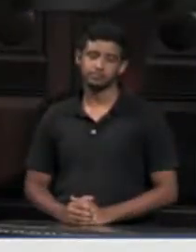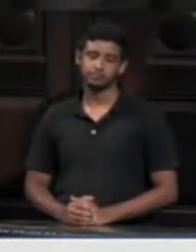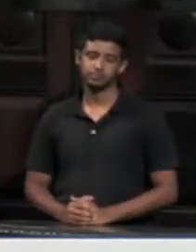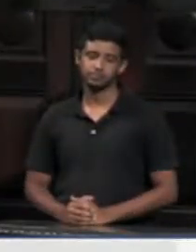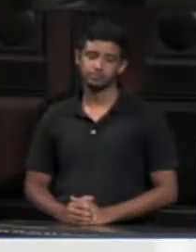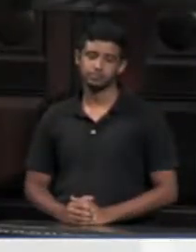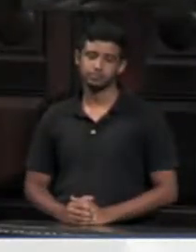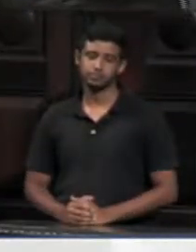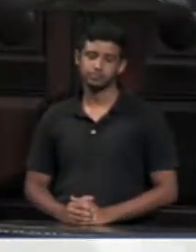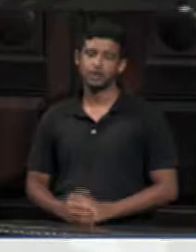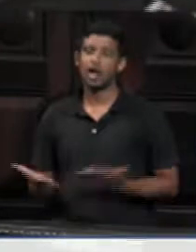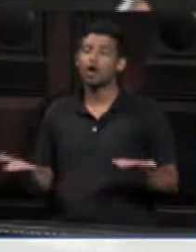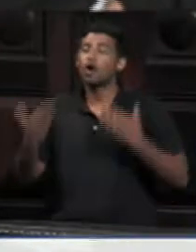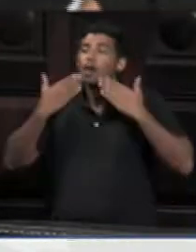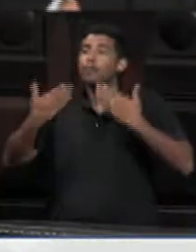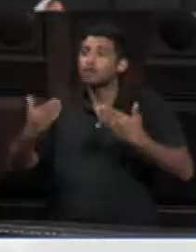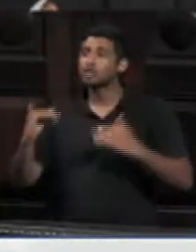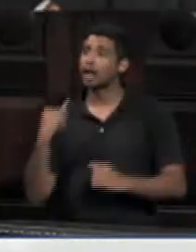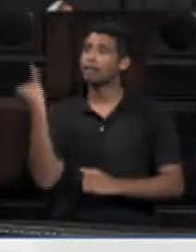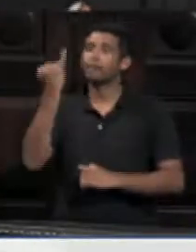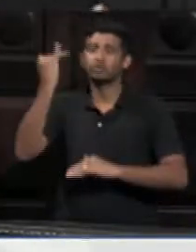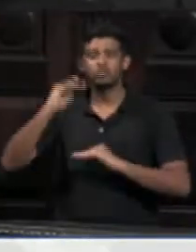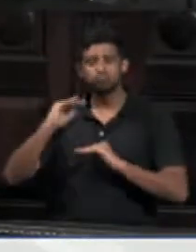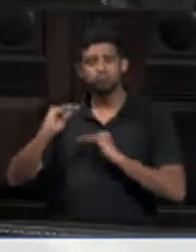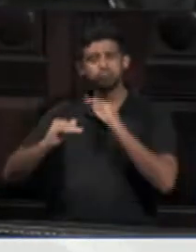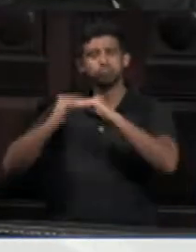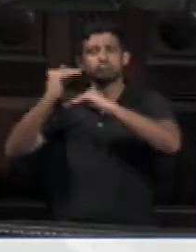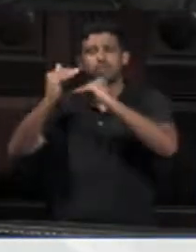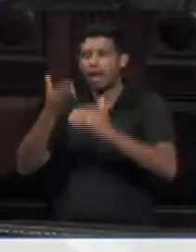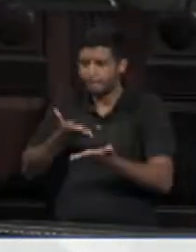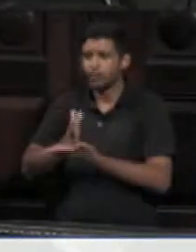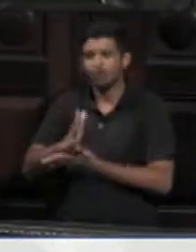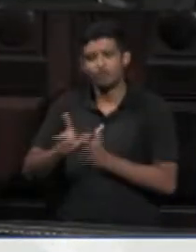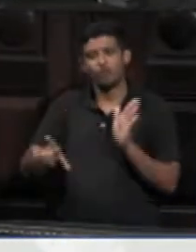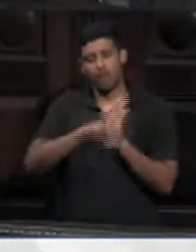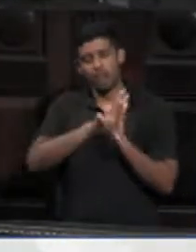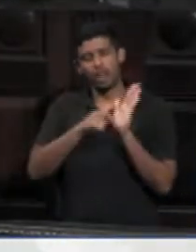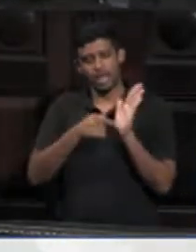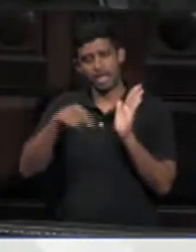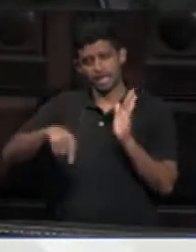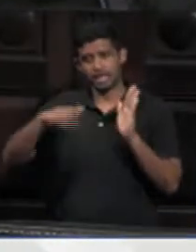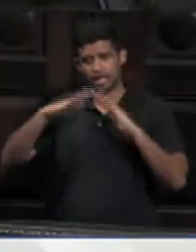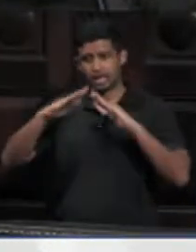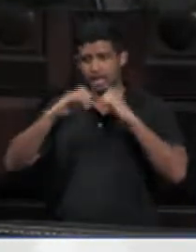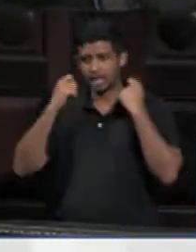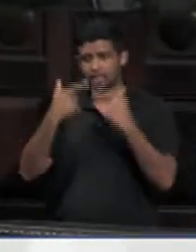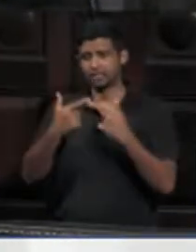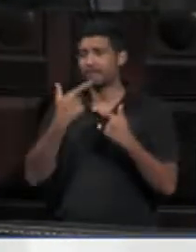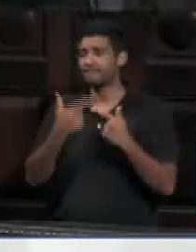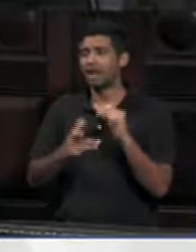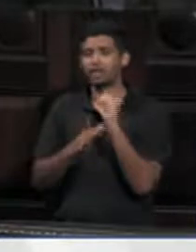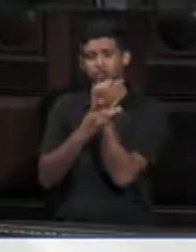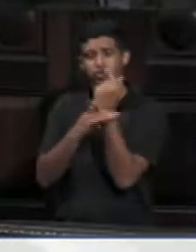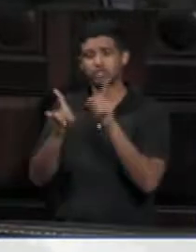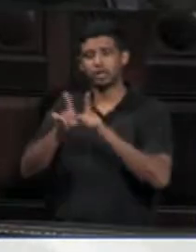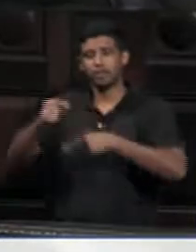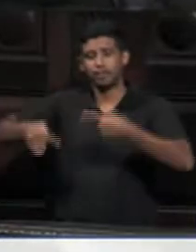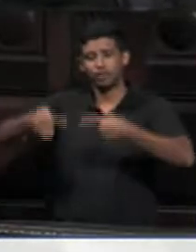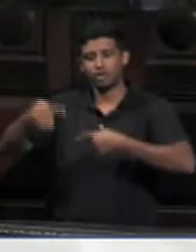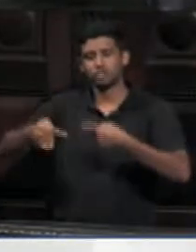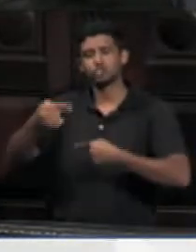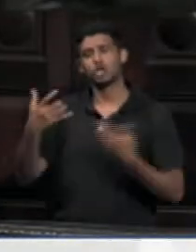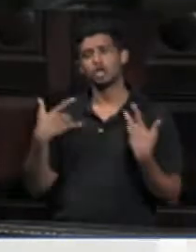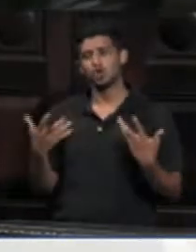ressaltando aqui a importância do avanço que nós vamos ter nessa aprovação dessa lei, com a essência dessa casa, que vai dar segurança jurídica, queria reforçar aqui